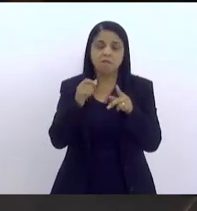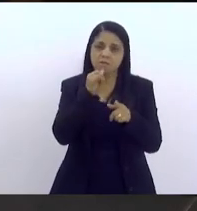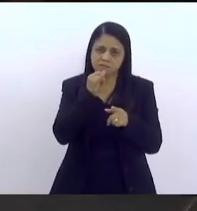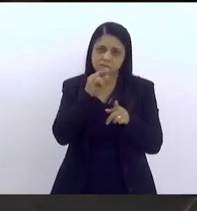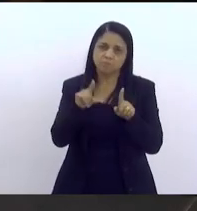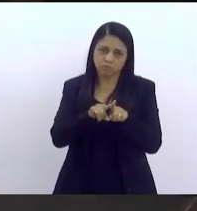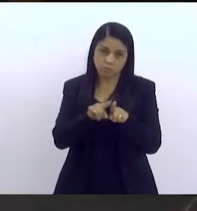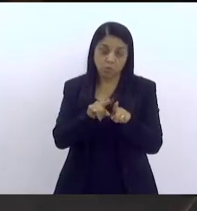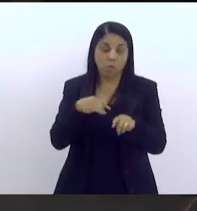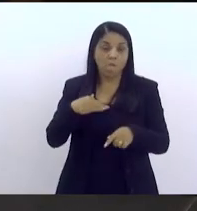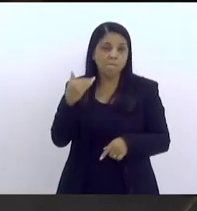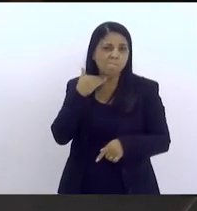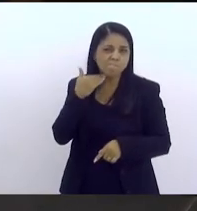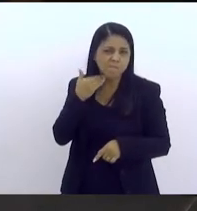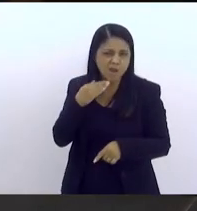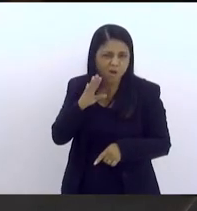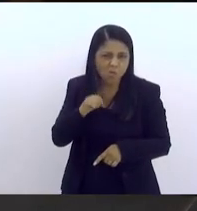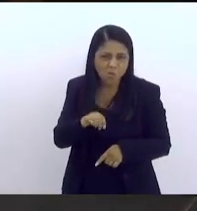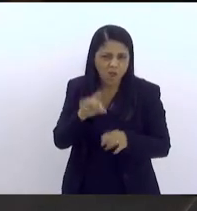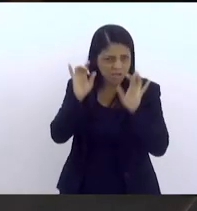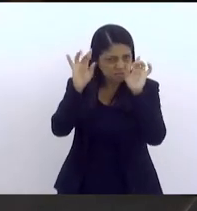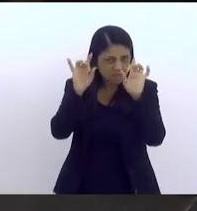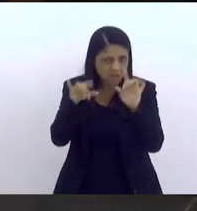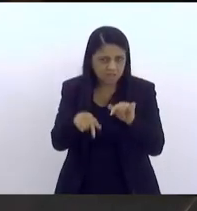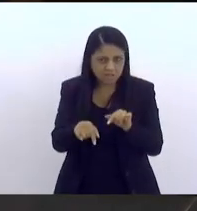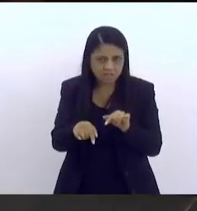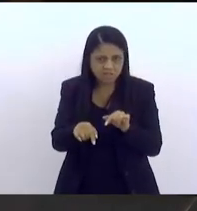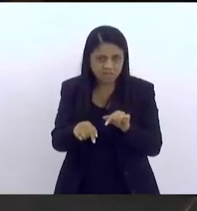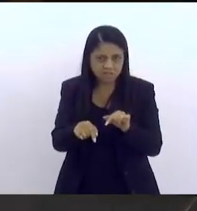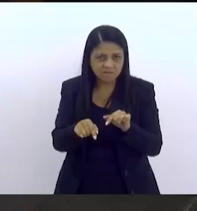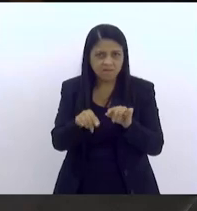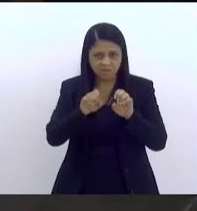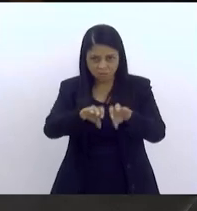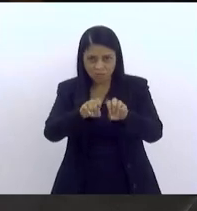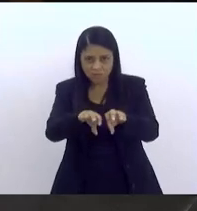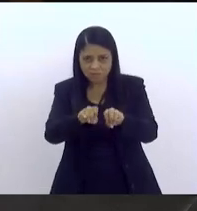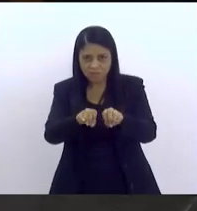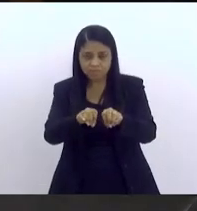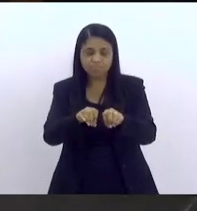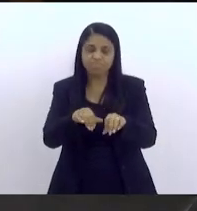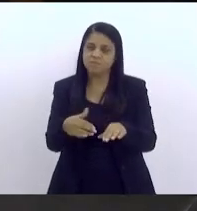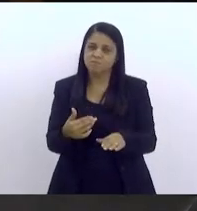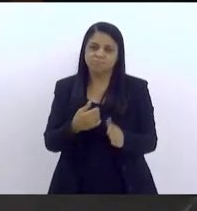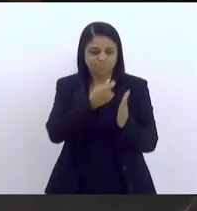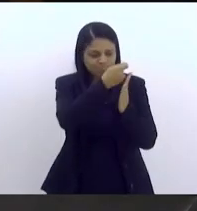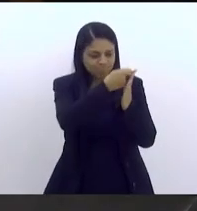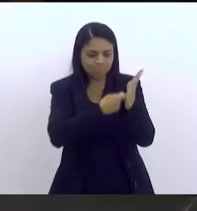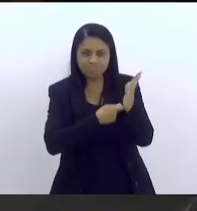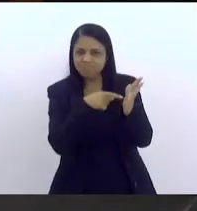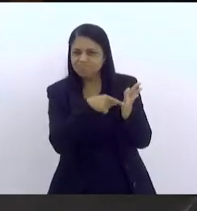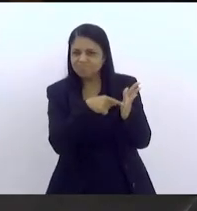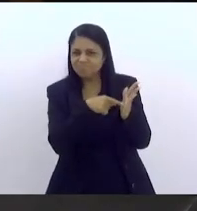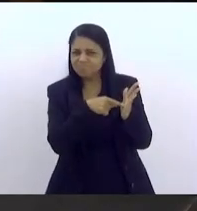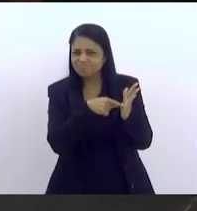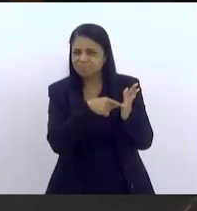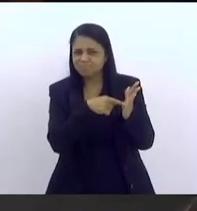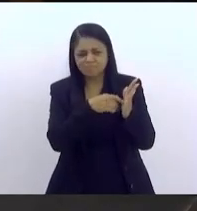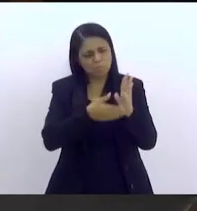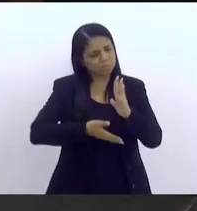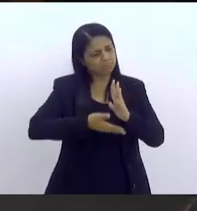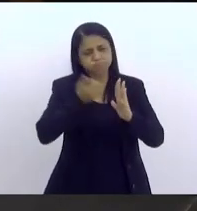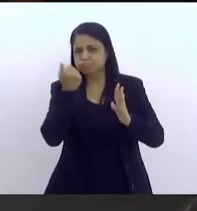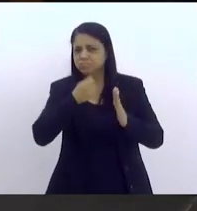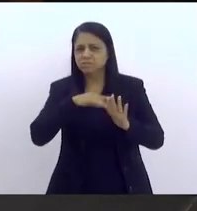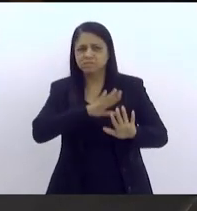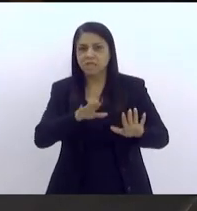não são especialistas em educação nós devemos destituir esse tipo de relatório a educação precisa ser